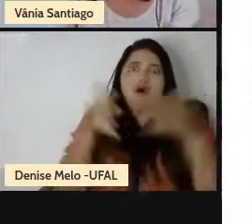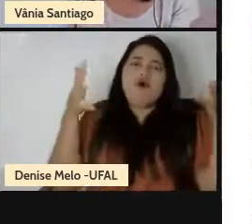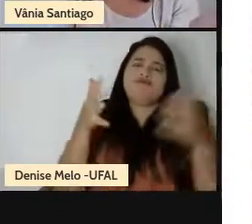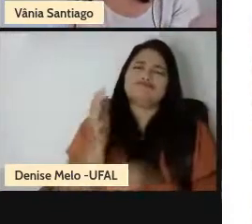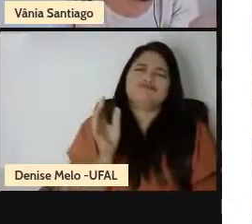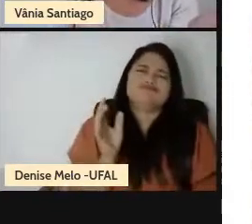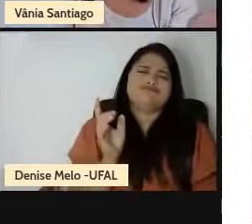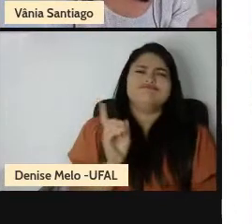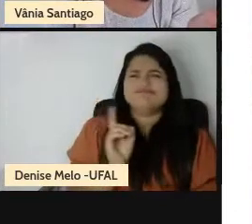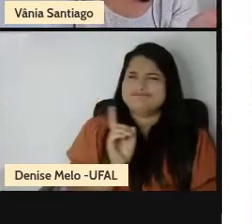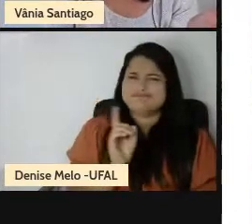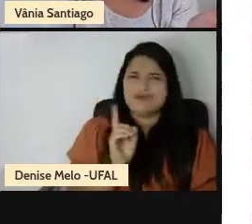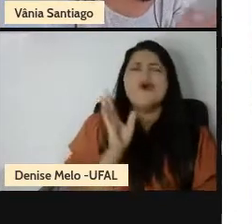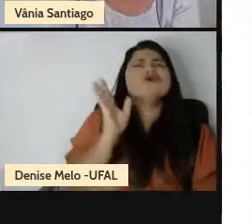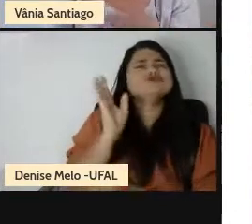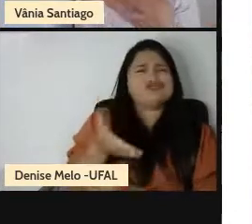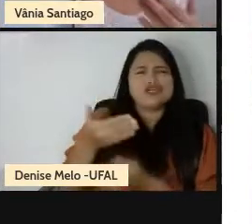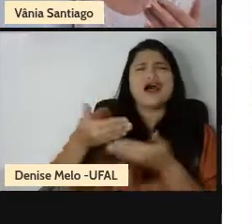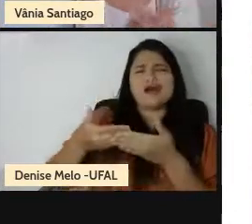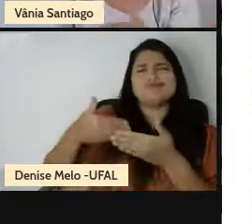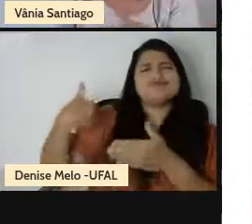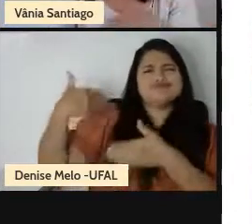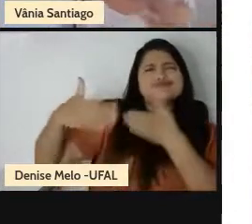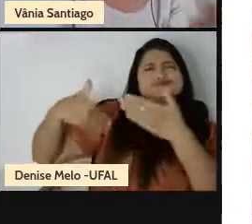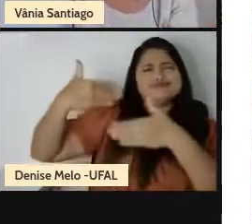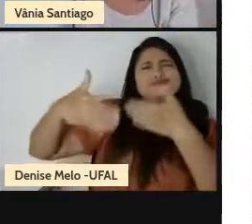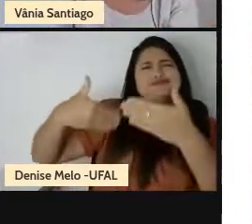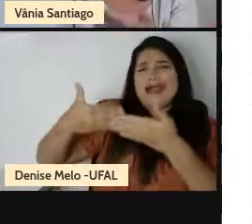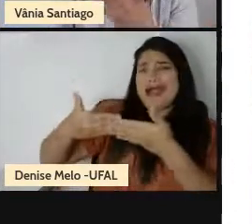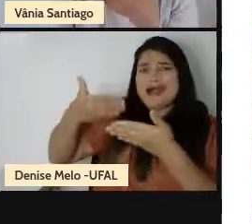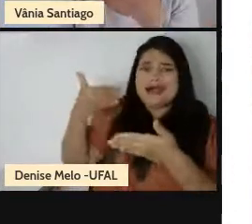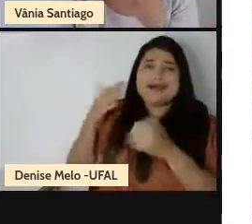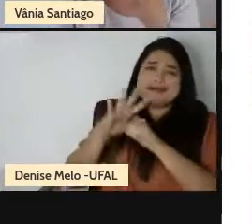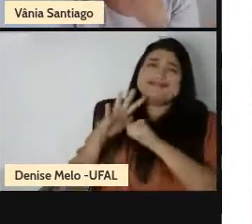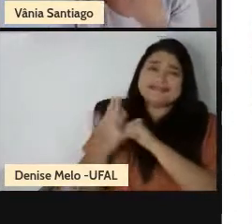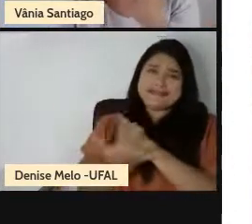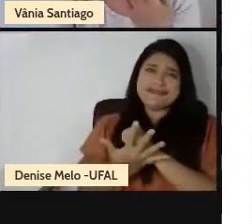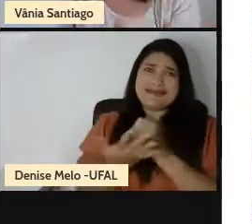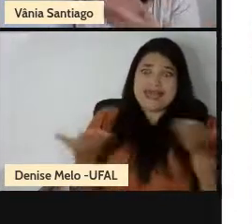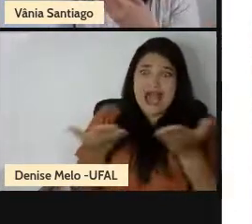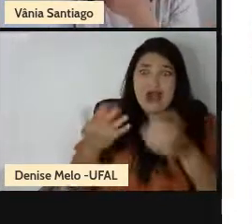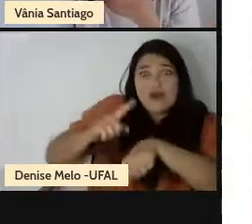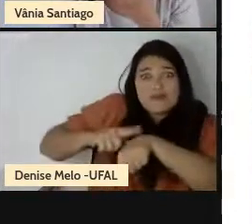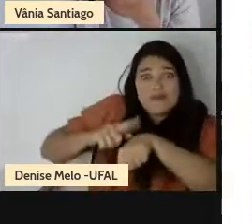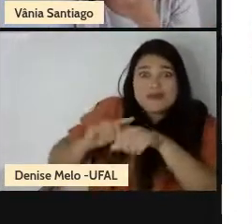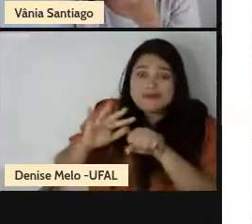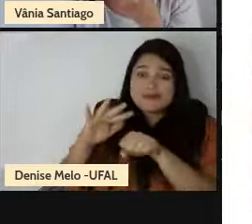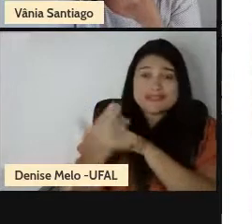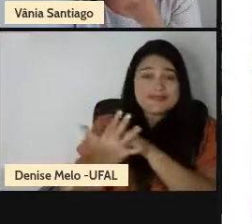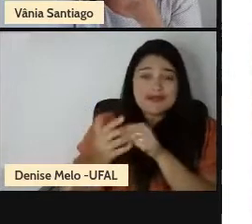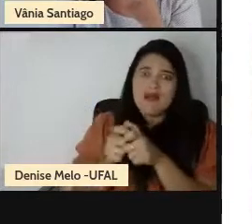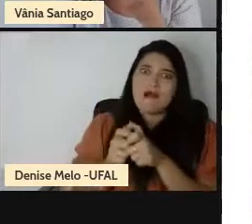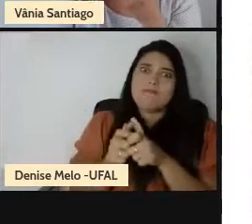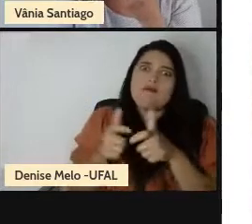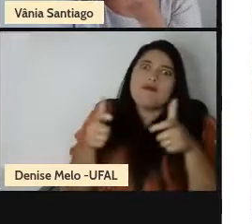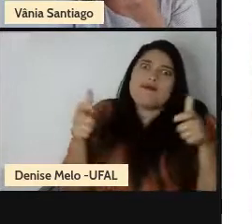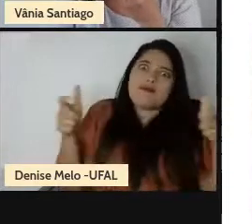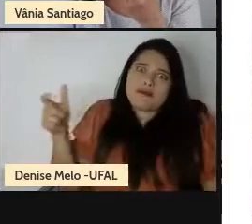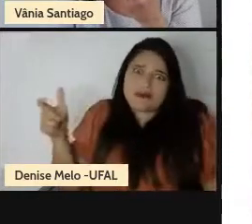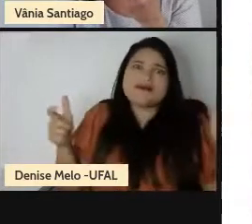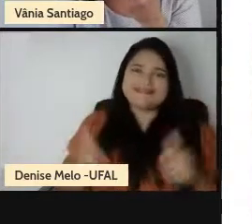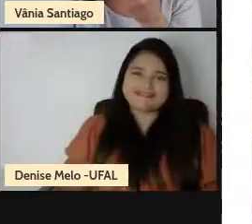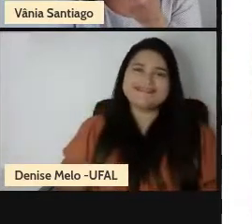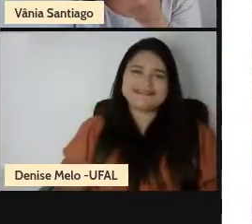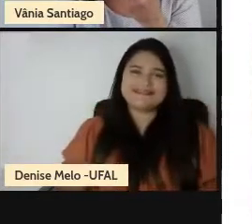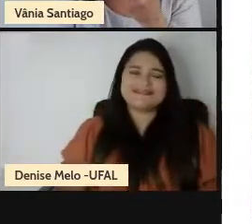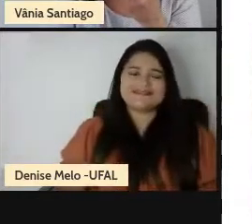mas isso já existia. Então, já existia, só que nesse momento da pandemia isso aumentou consideravelmente. Pode passar,